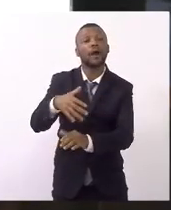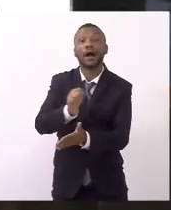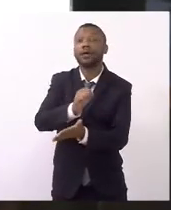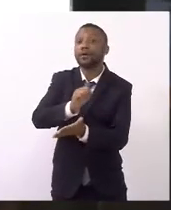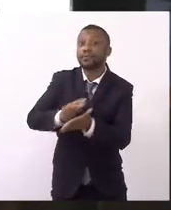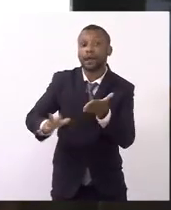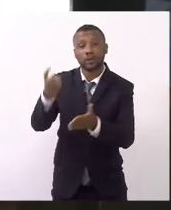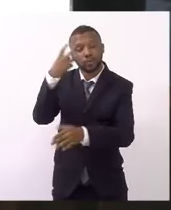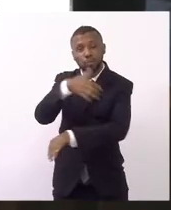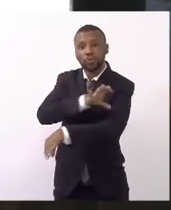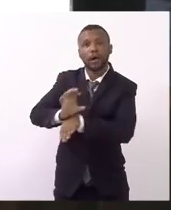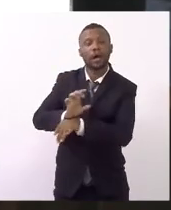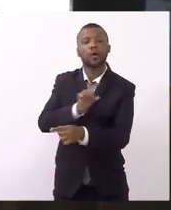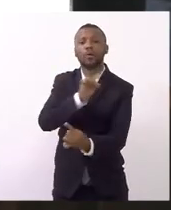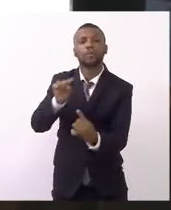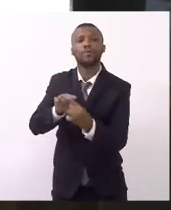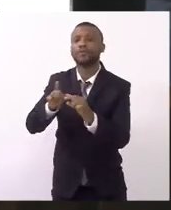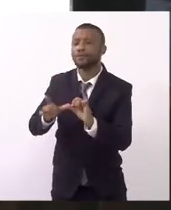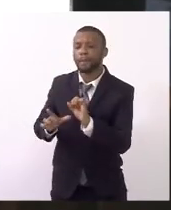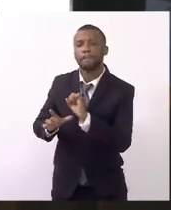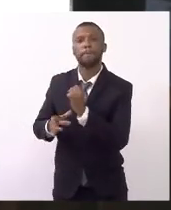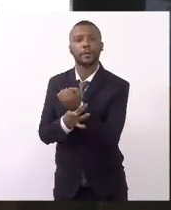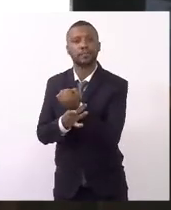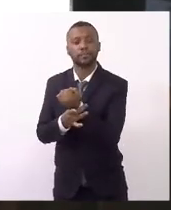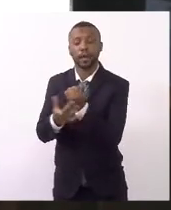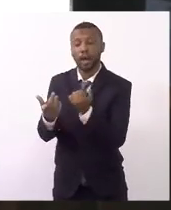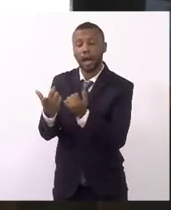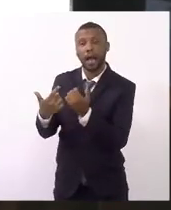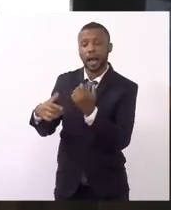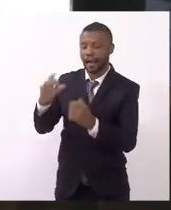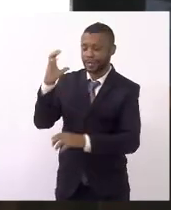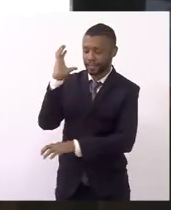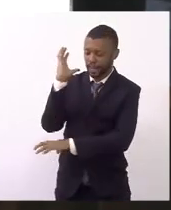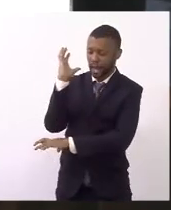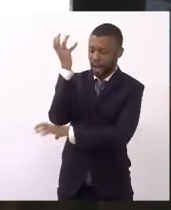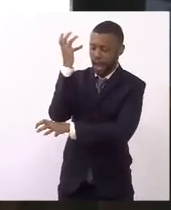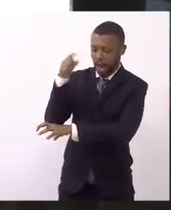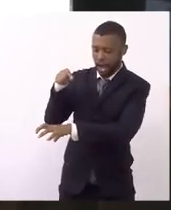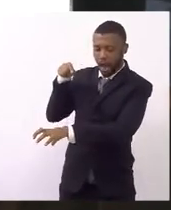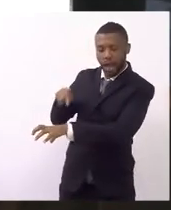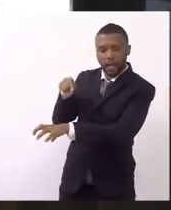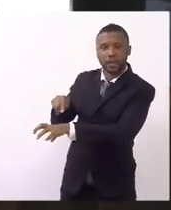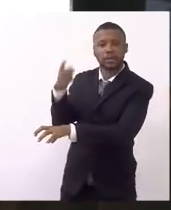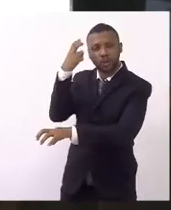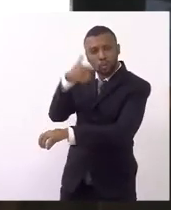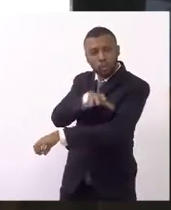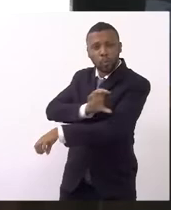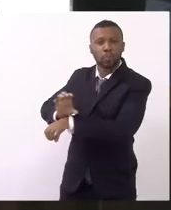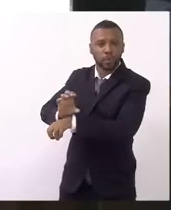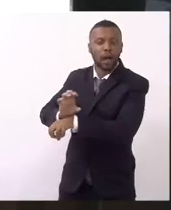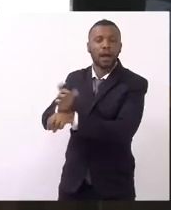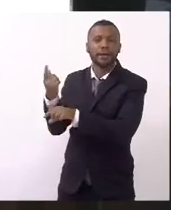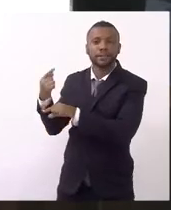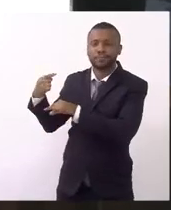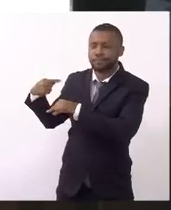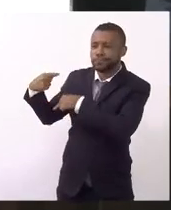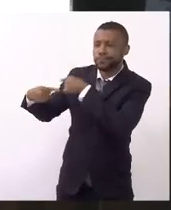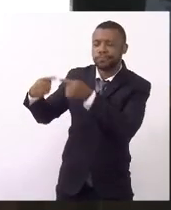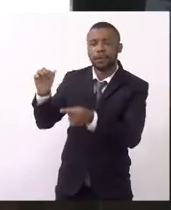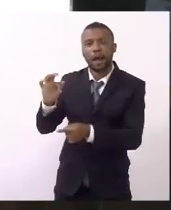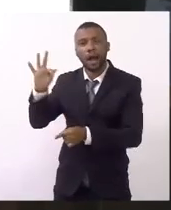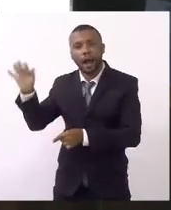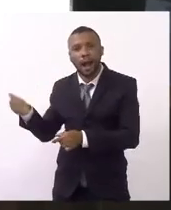preservar as raízes culturais afrodescendente através dos toques e cantigas e